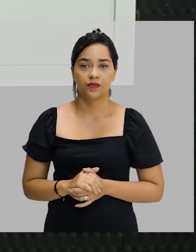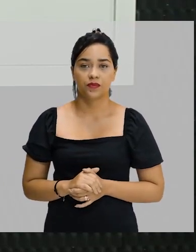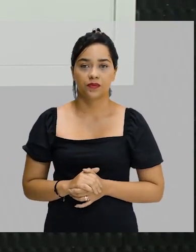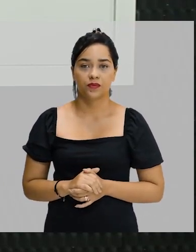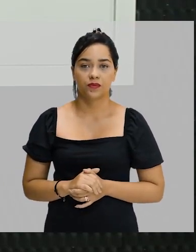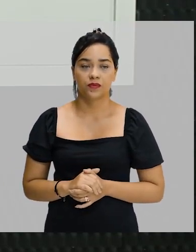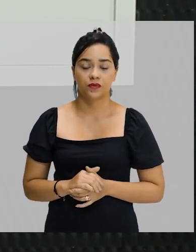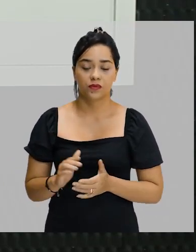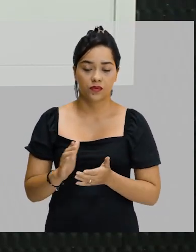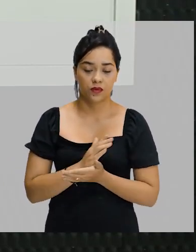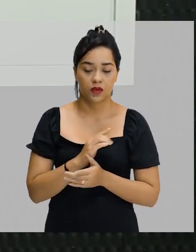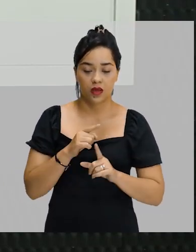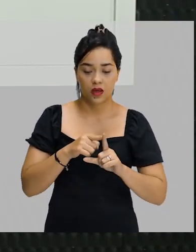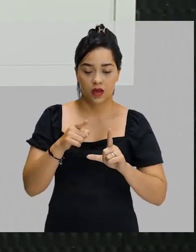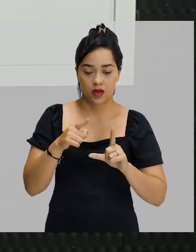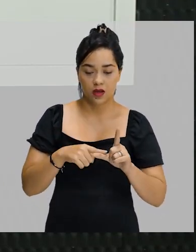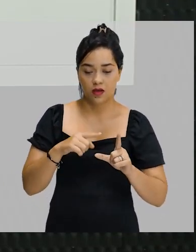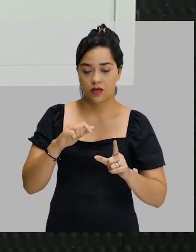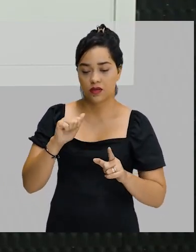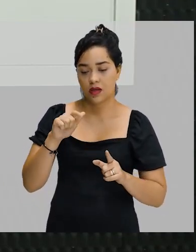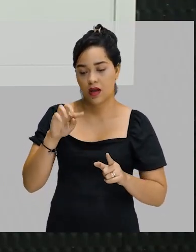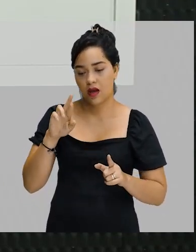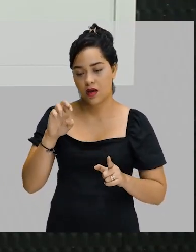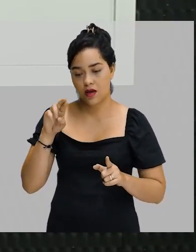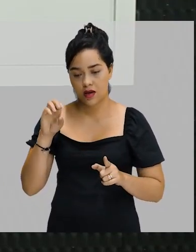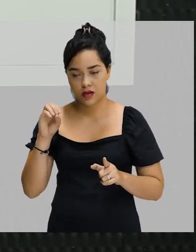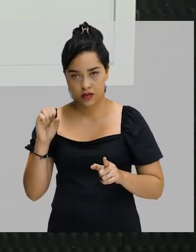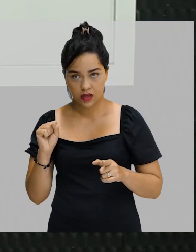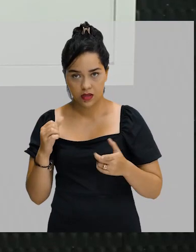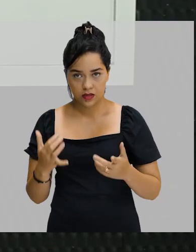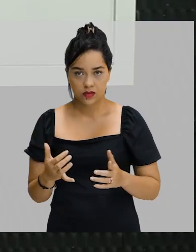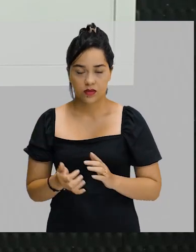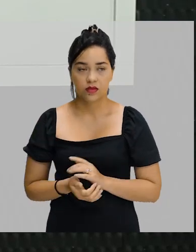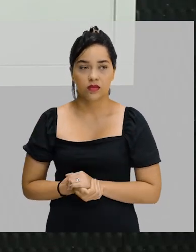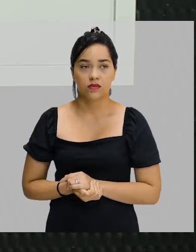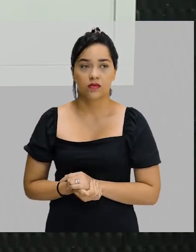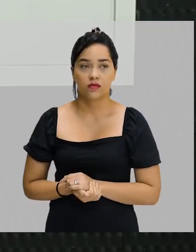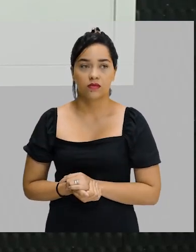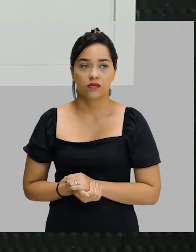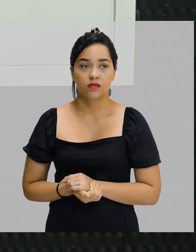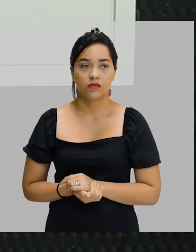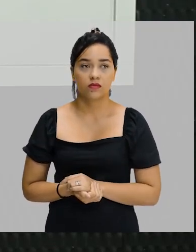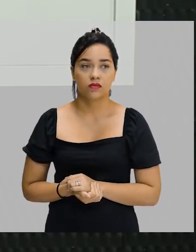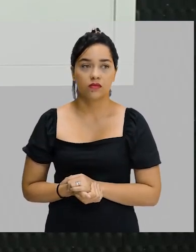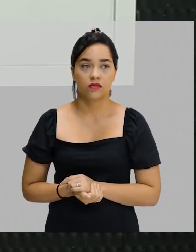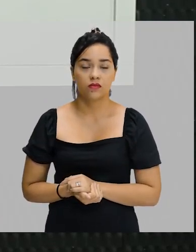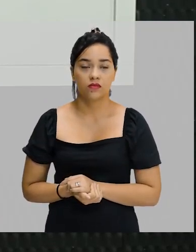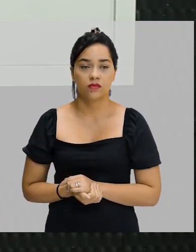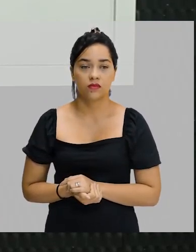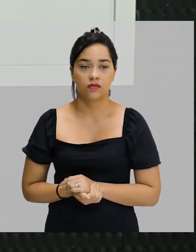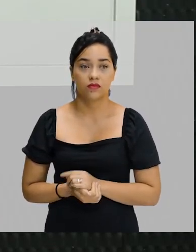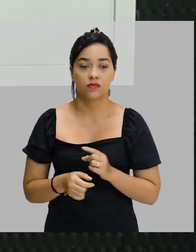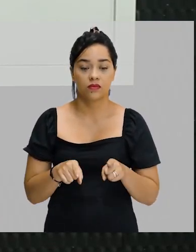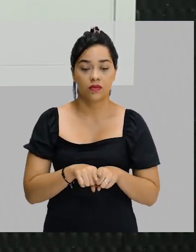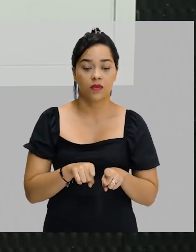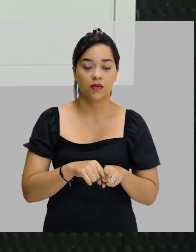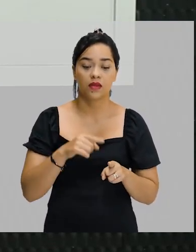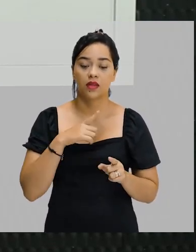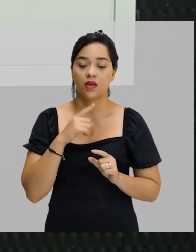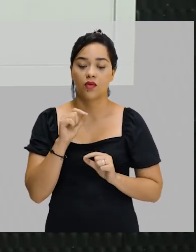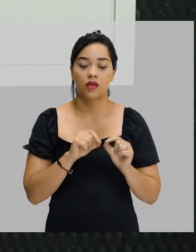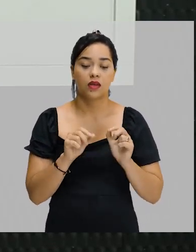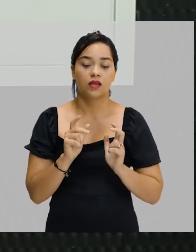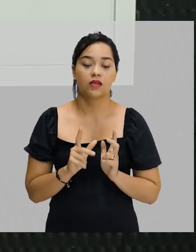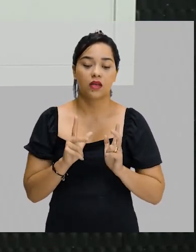Então são ângulos alternos, né? Alternos internos. Tá ok? Então aqui é φ, aqui também é φ. E aqui nós vamos ter também essa